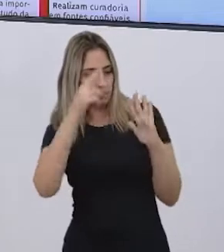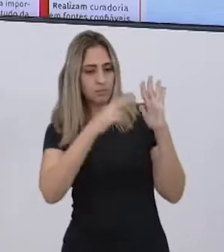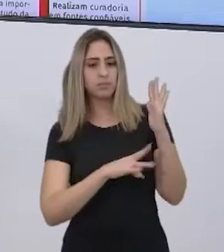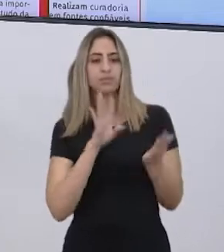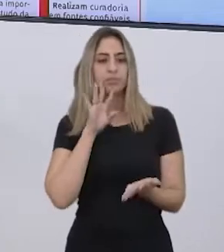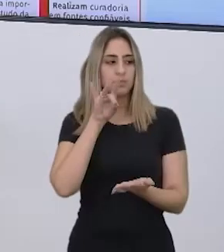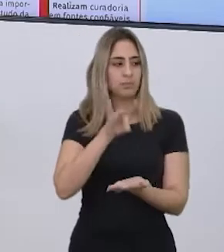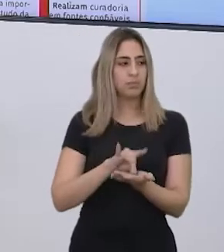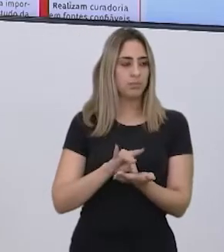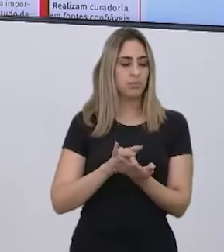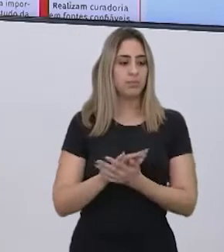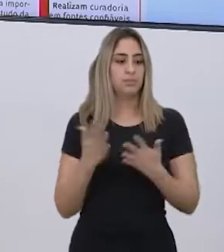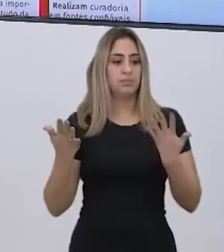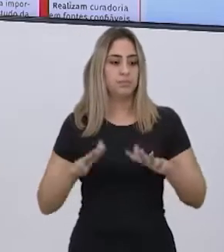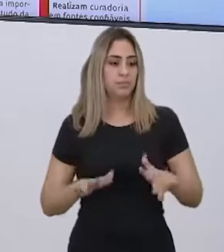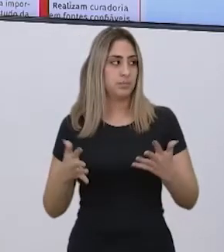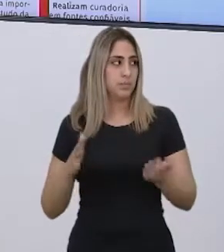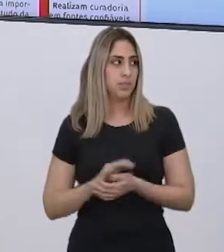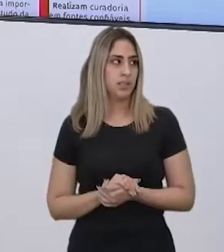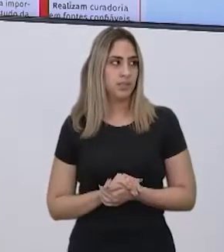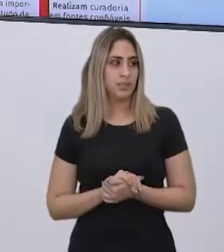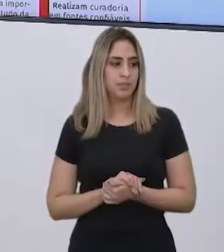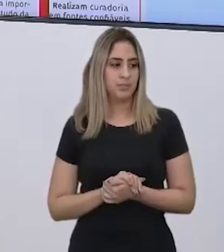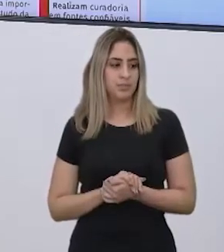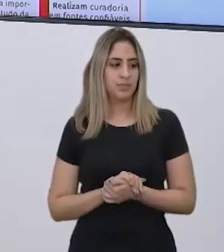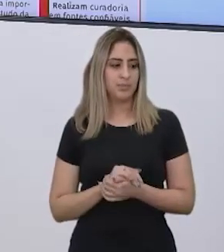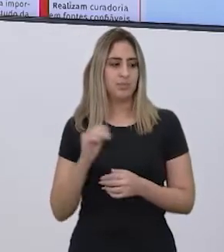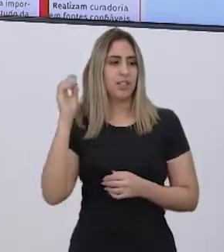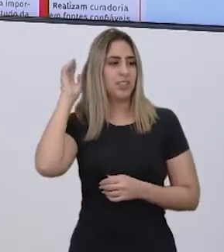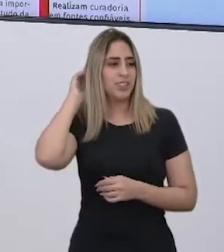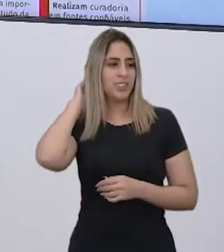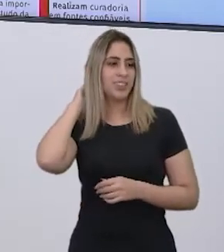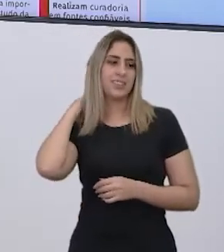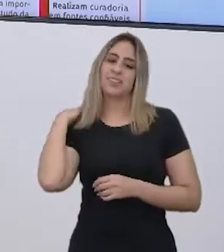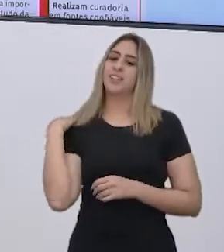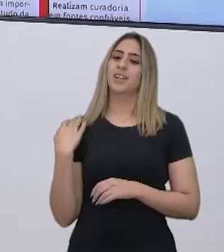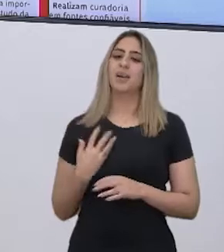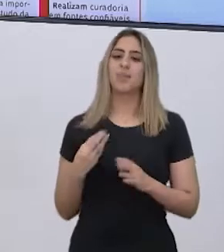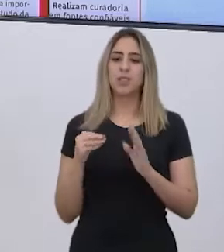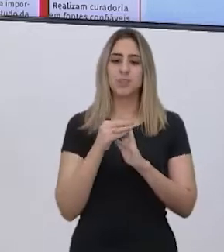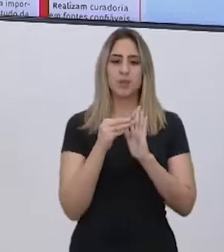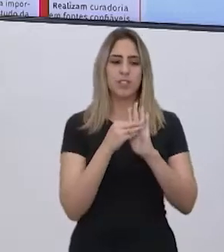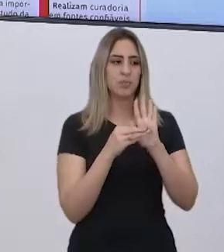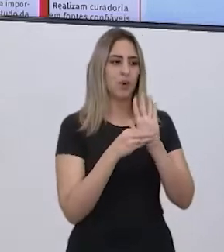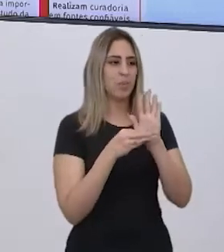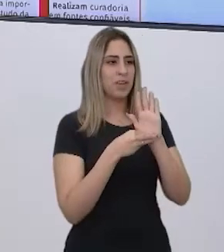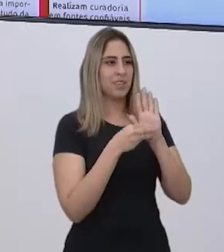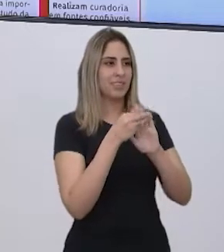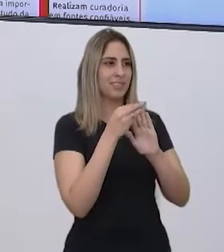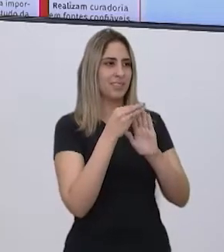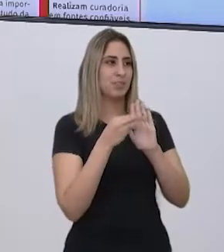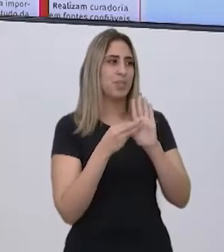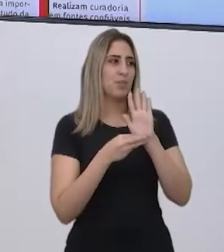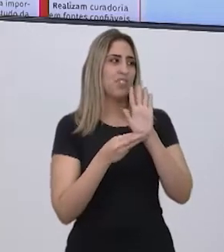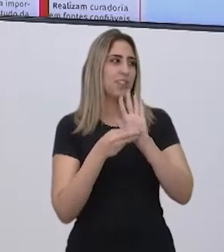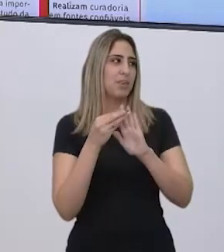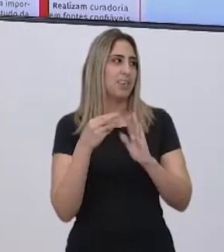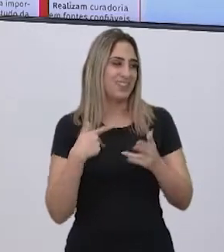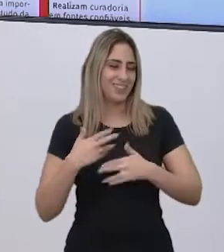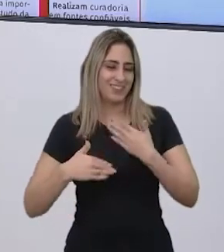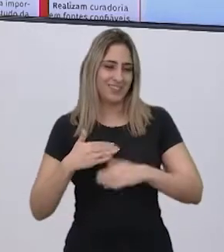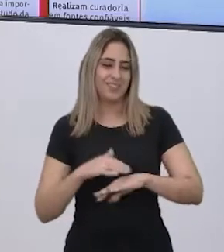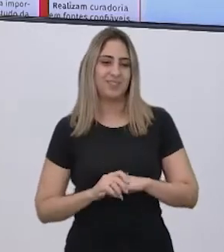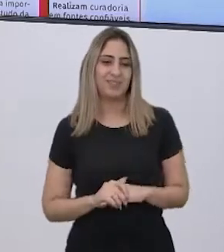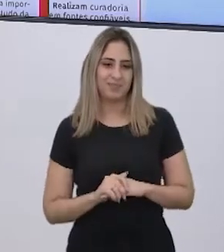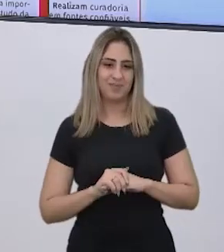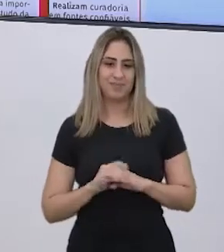versão original, às vezes, dependendo da sua idade, enfim, do seu contexto, é muito difícil. Para mim, alguns foram muito difíceis